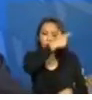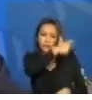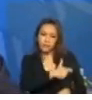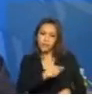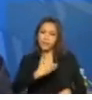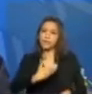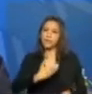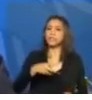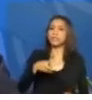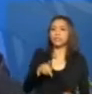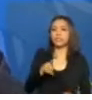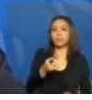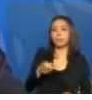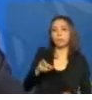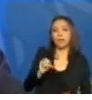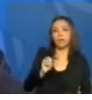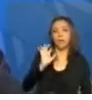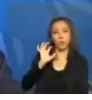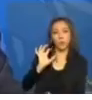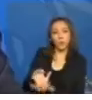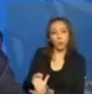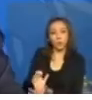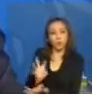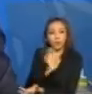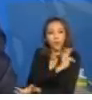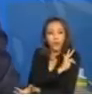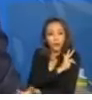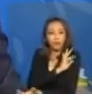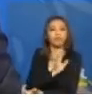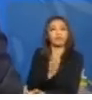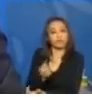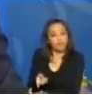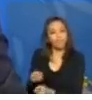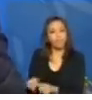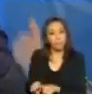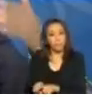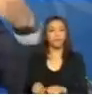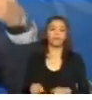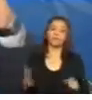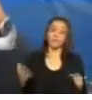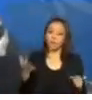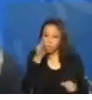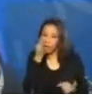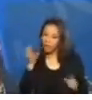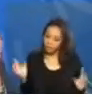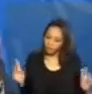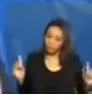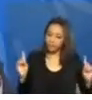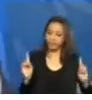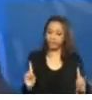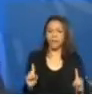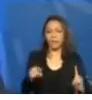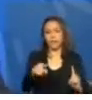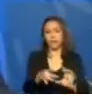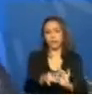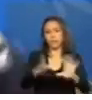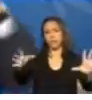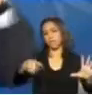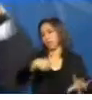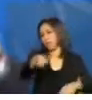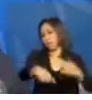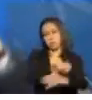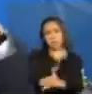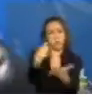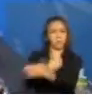nossas equipes técnicas, que depois de uma apresentação nossa vão ficar à disposição de vocês para